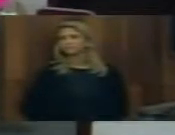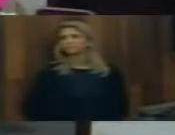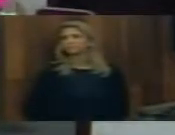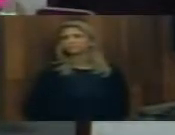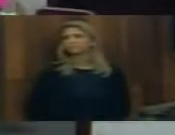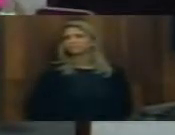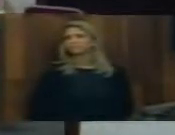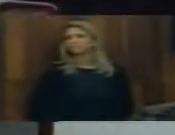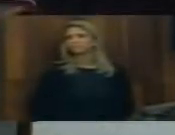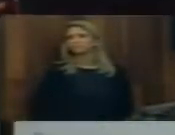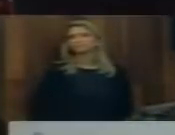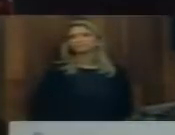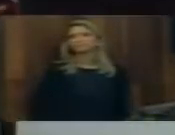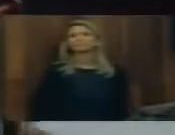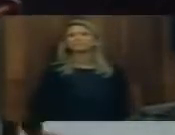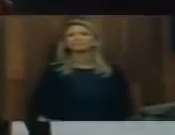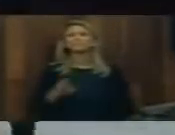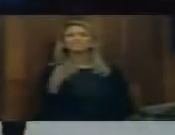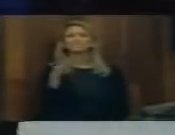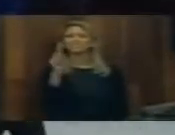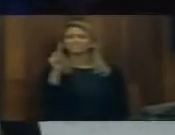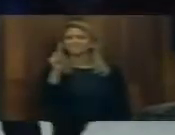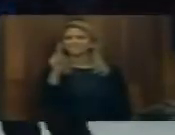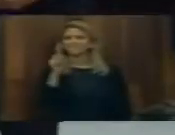Renan já está querendo saber o que é isso.